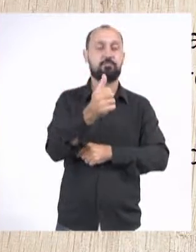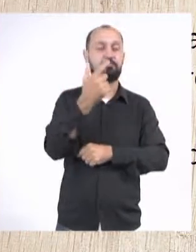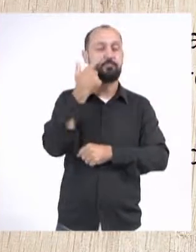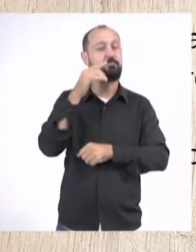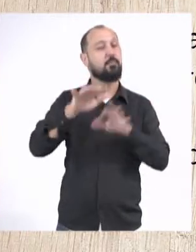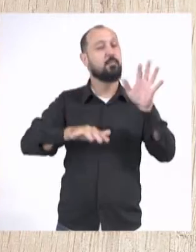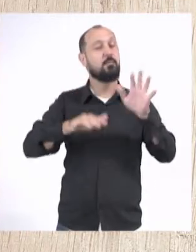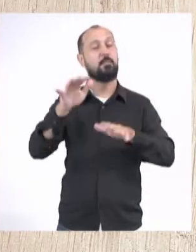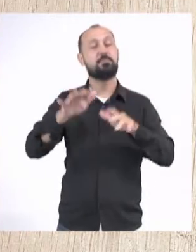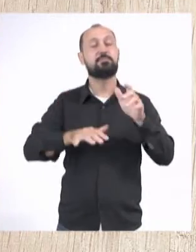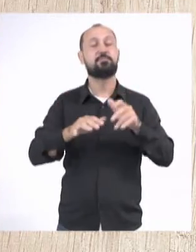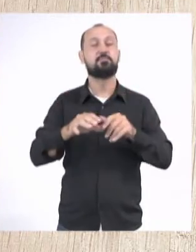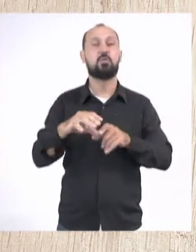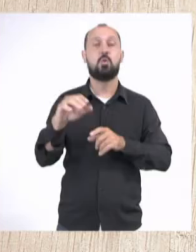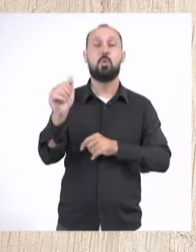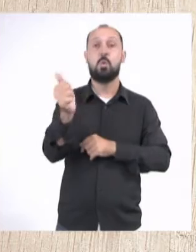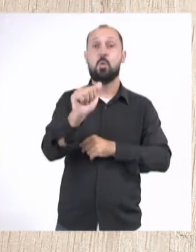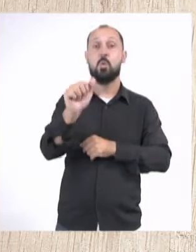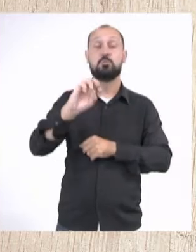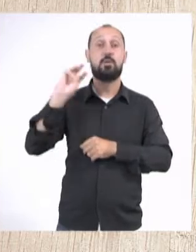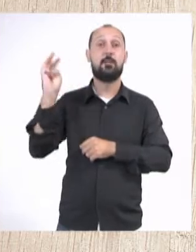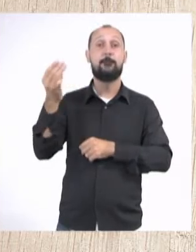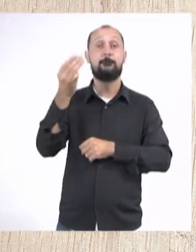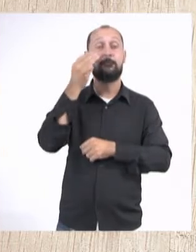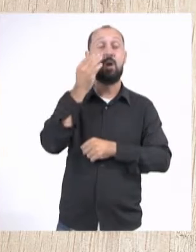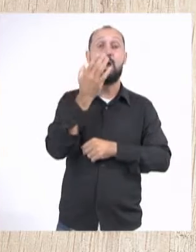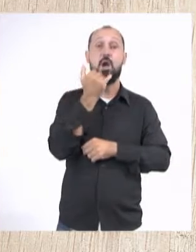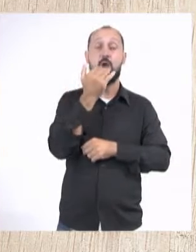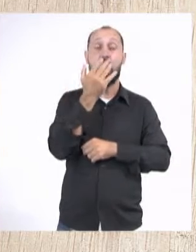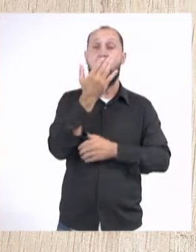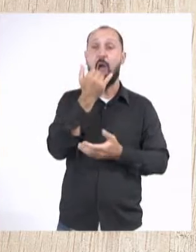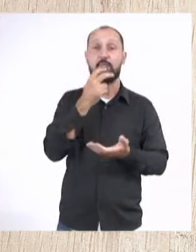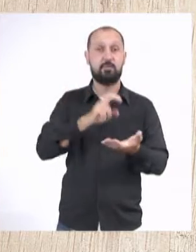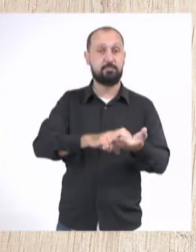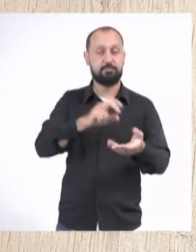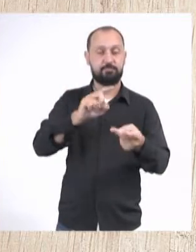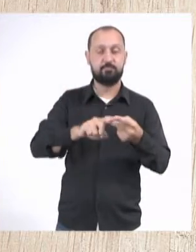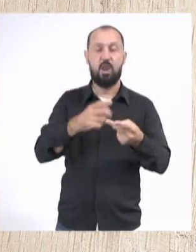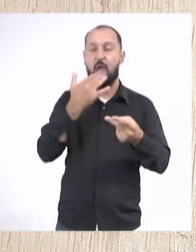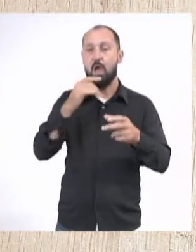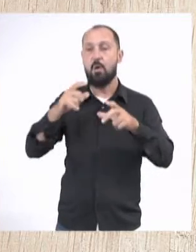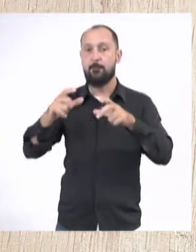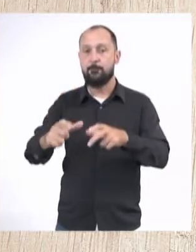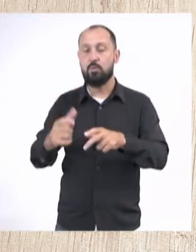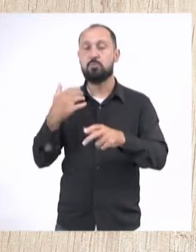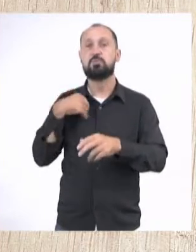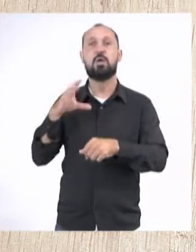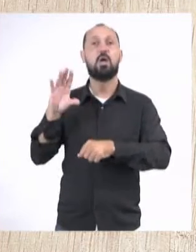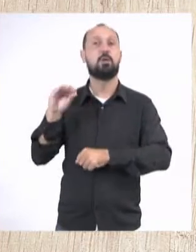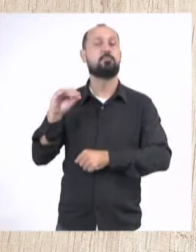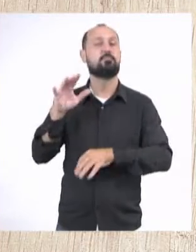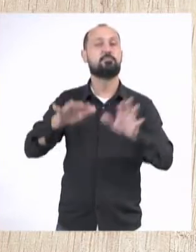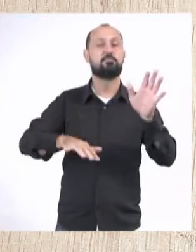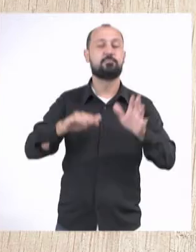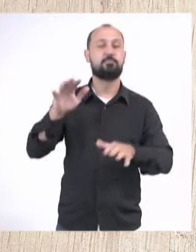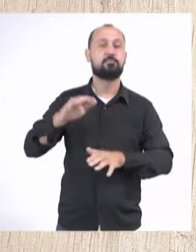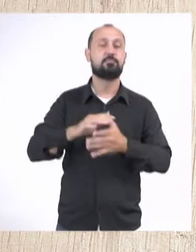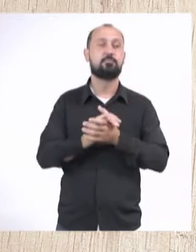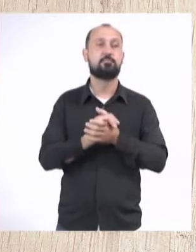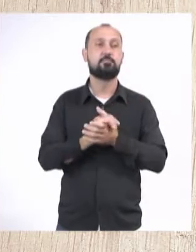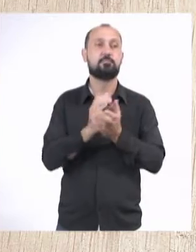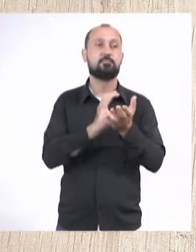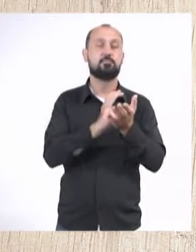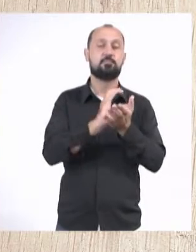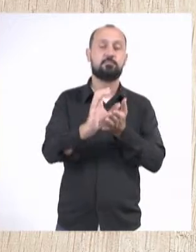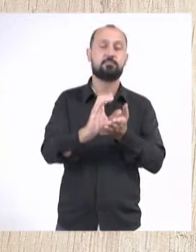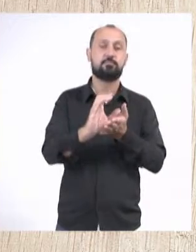servidas aproximadamente 11 milhões de refeições do tipo café da manhã, almoço e ceia, totalizando um